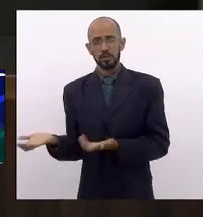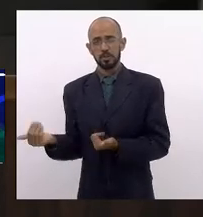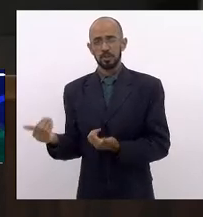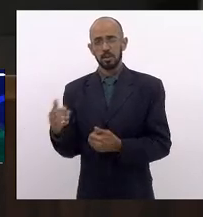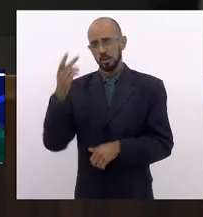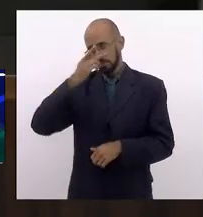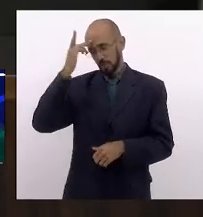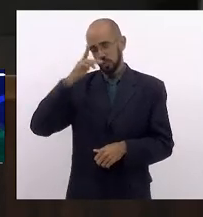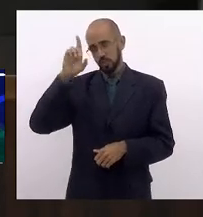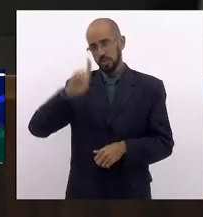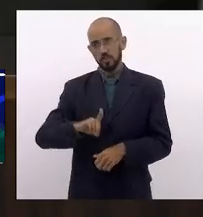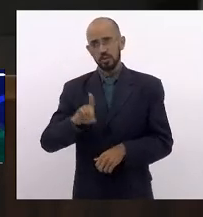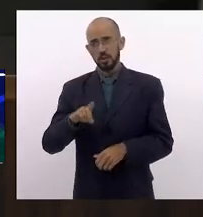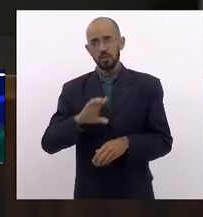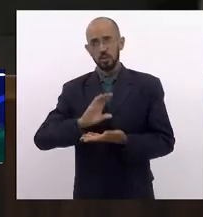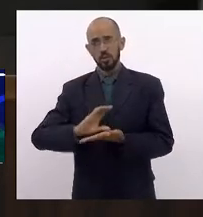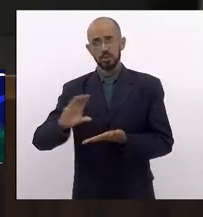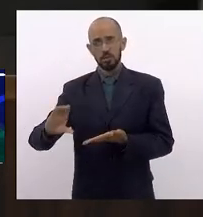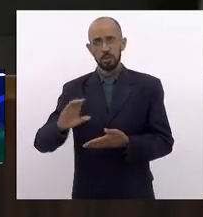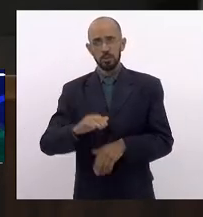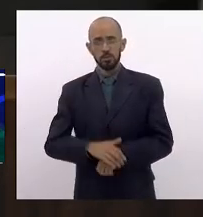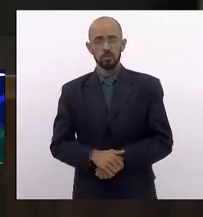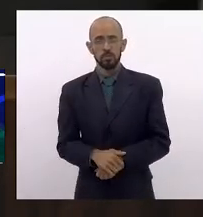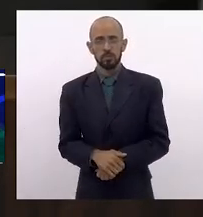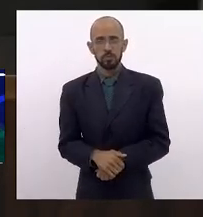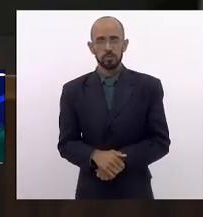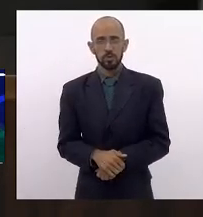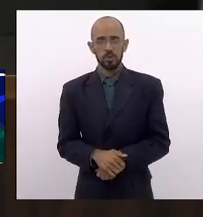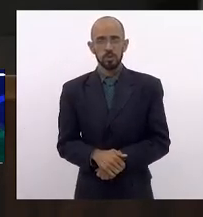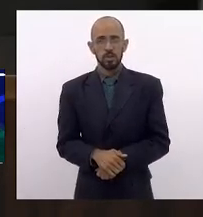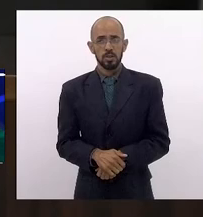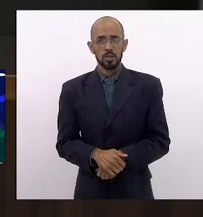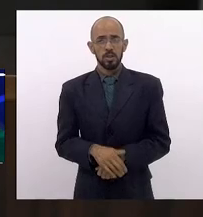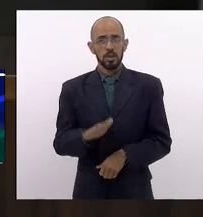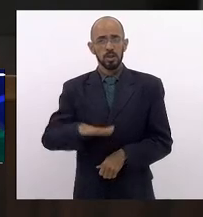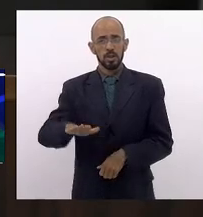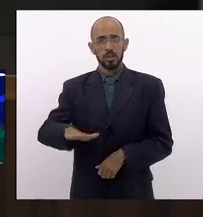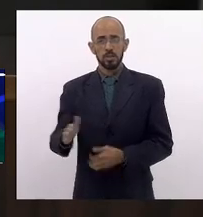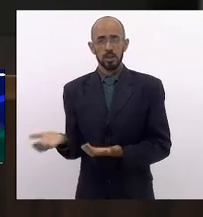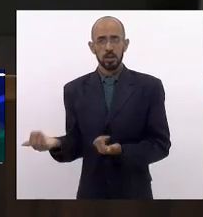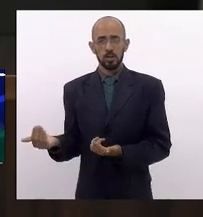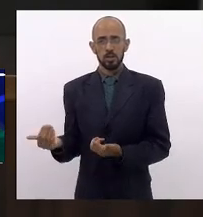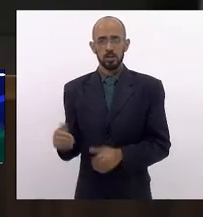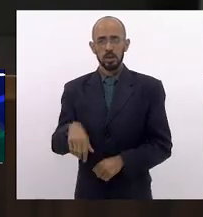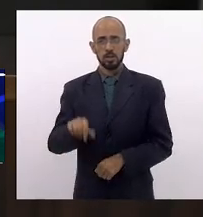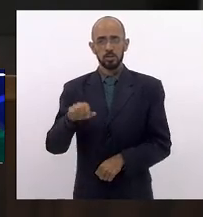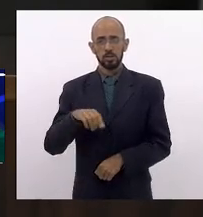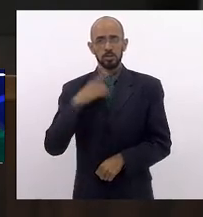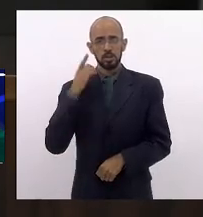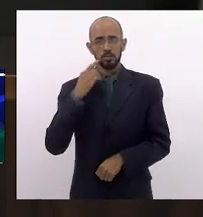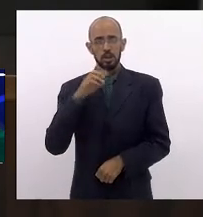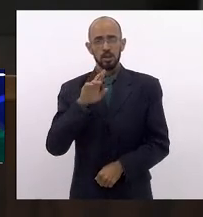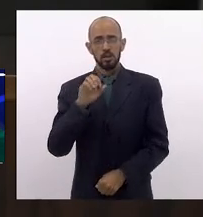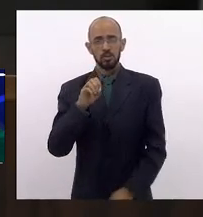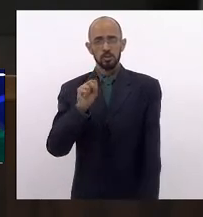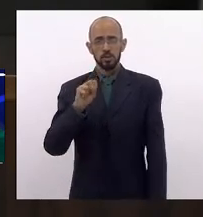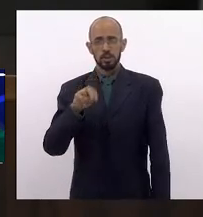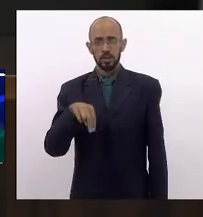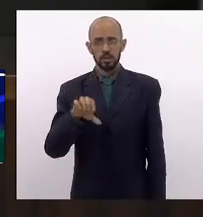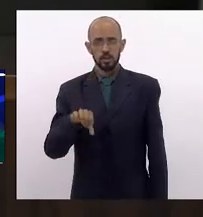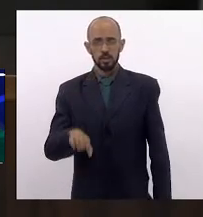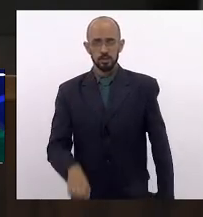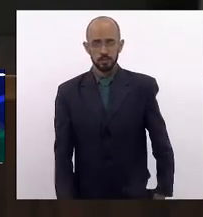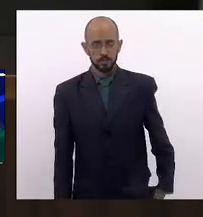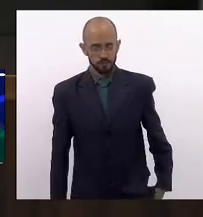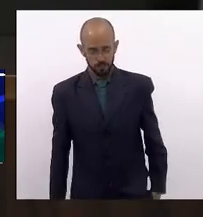com deficiência servidor de pubg orçamento ver o parecer da comissão de assuntos da criança do Adolescente captadas da Rosane Félix